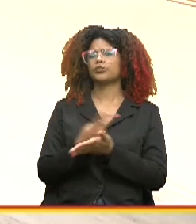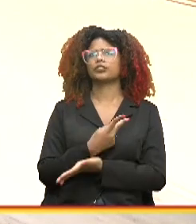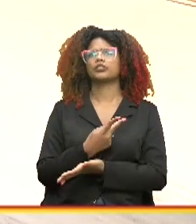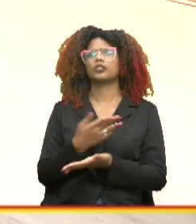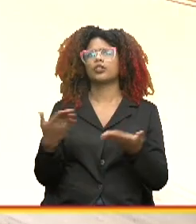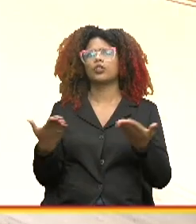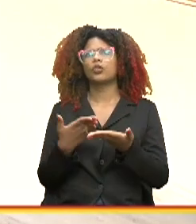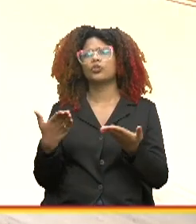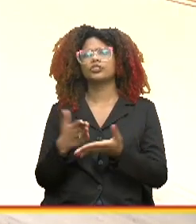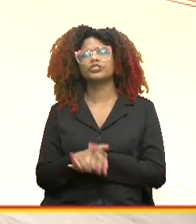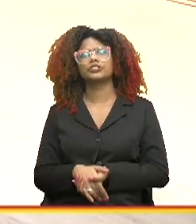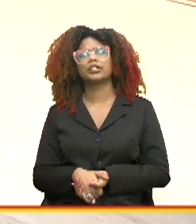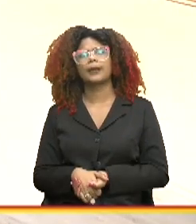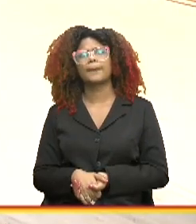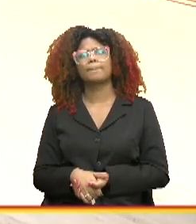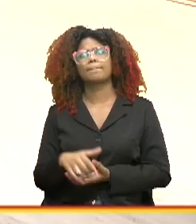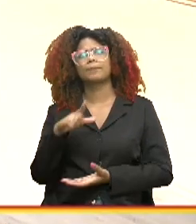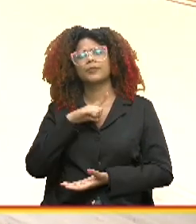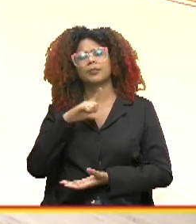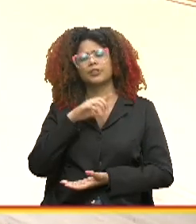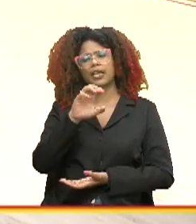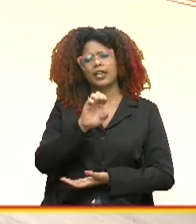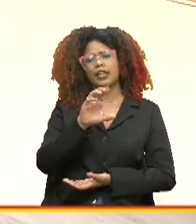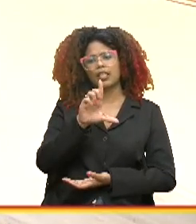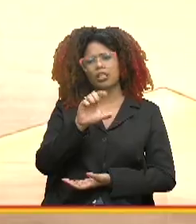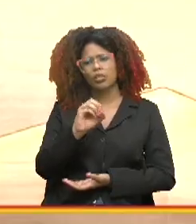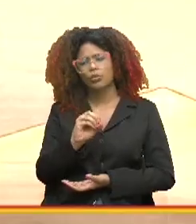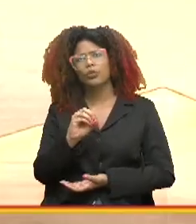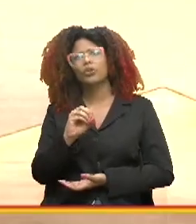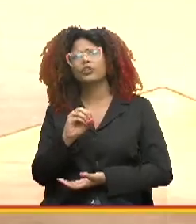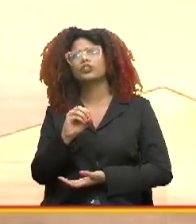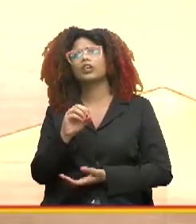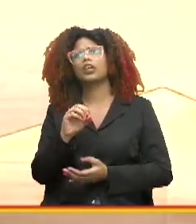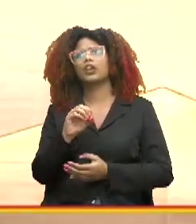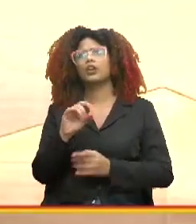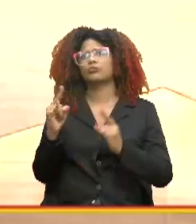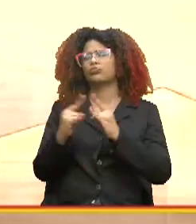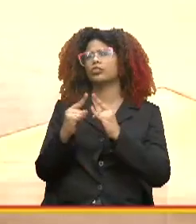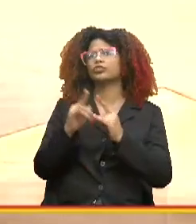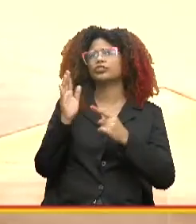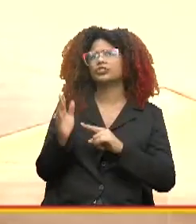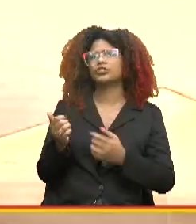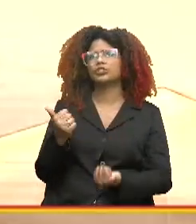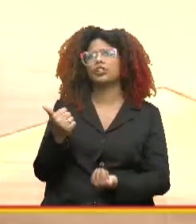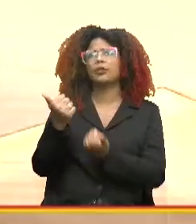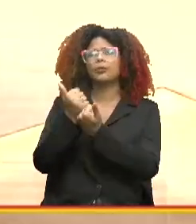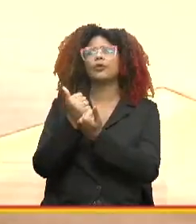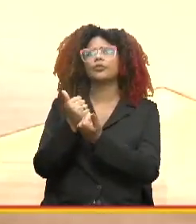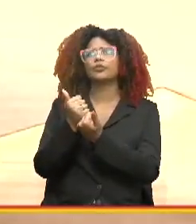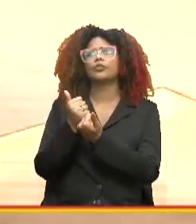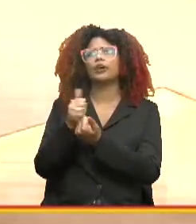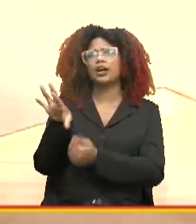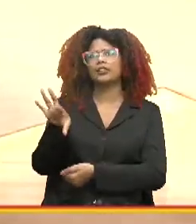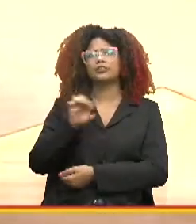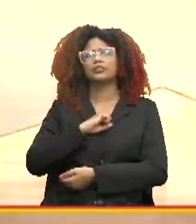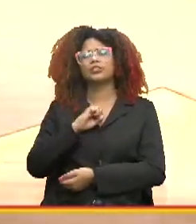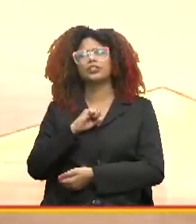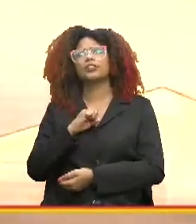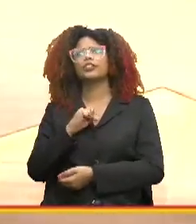hoje então nós temos também a Elo né que a organização de apoio adoção que eu acabei fundando junto